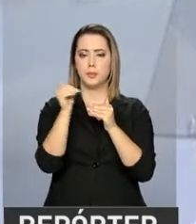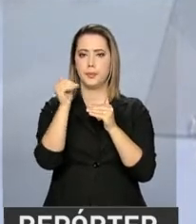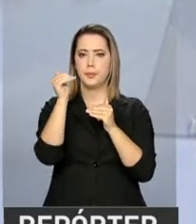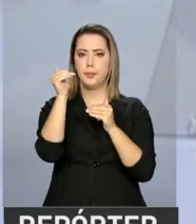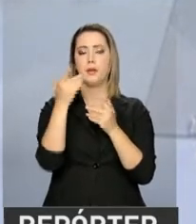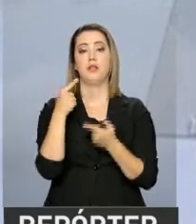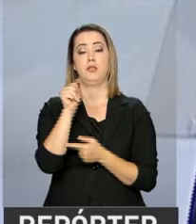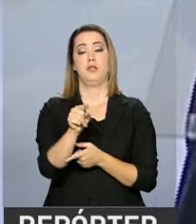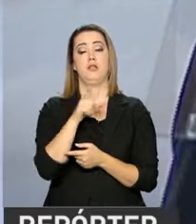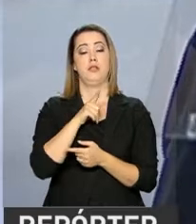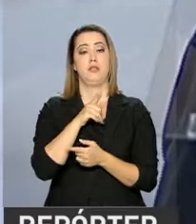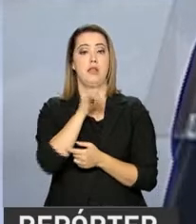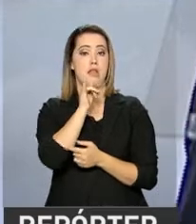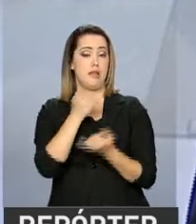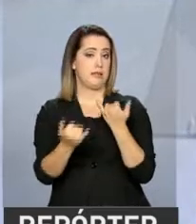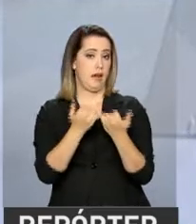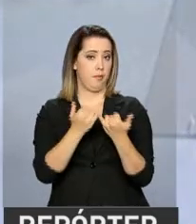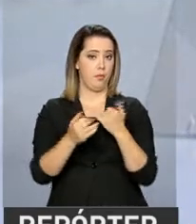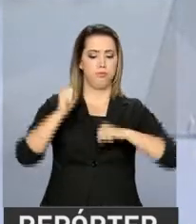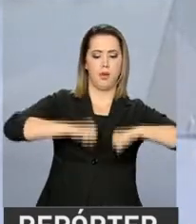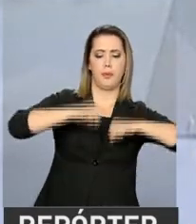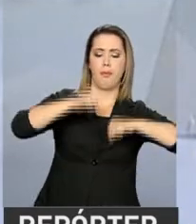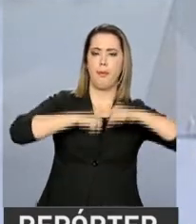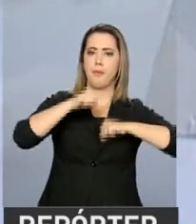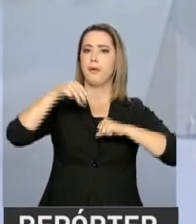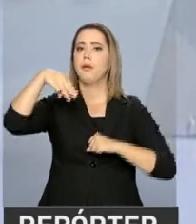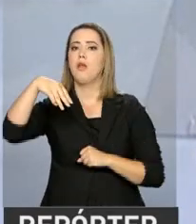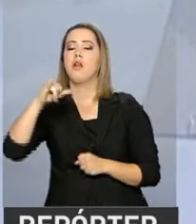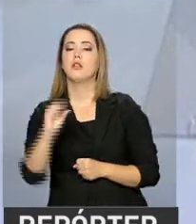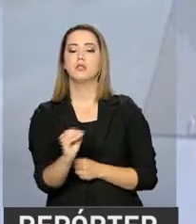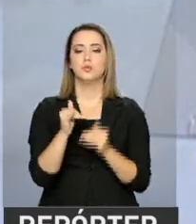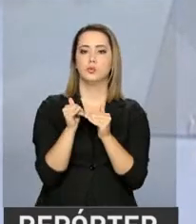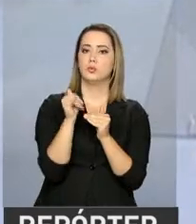Por exemplo, a produção industrial de maio indicou crescimento de